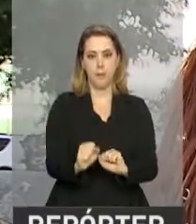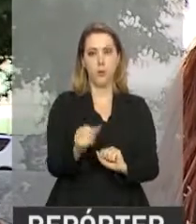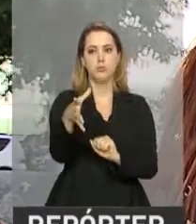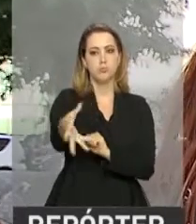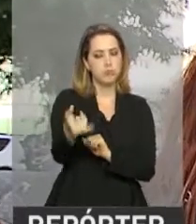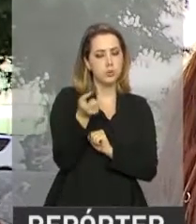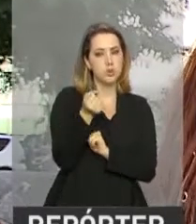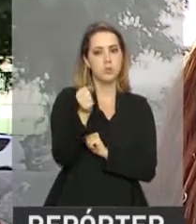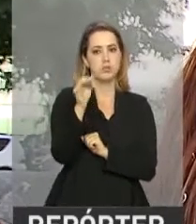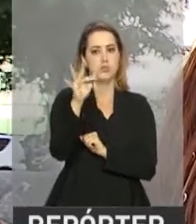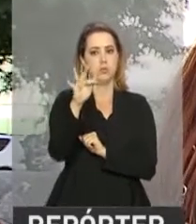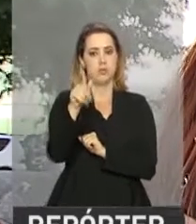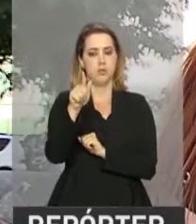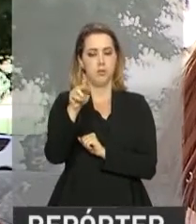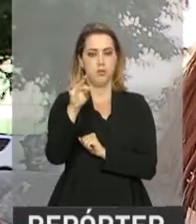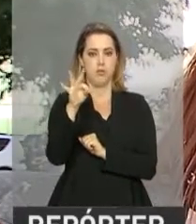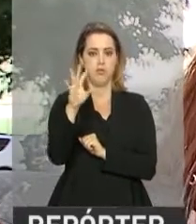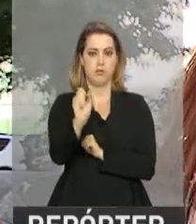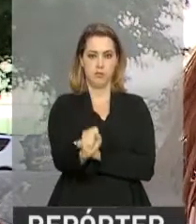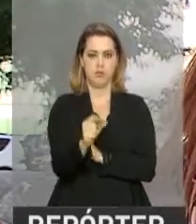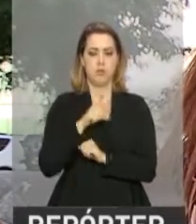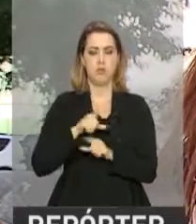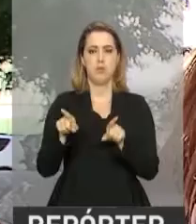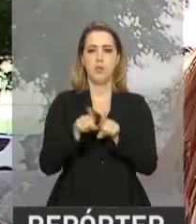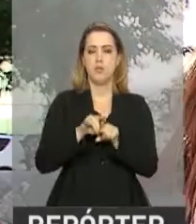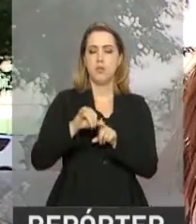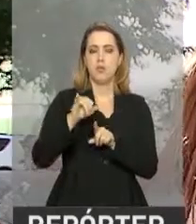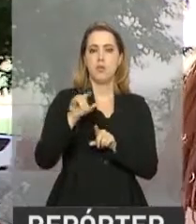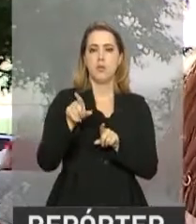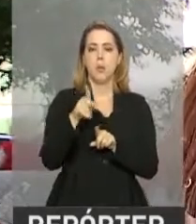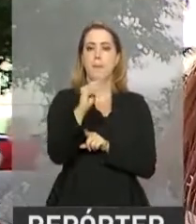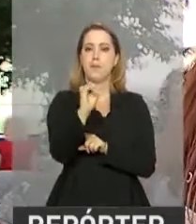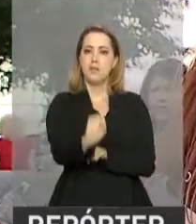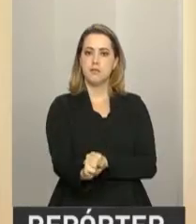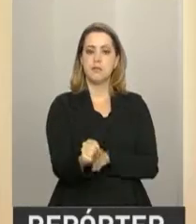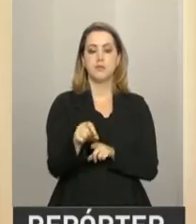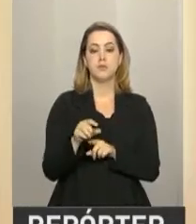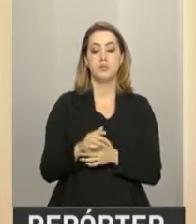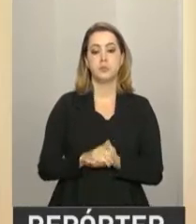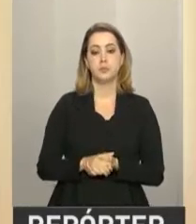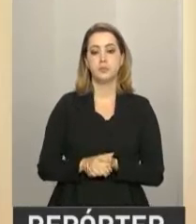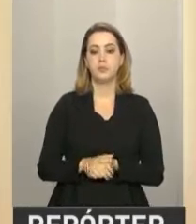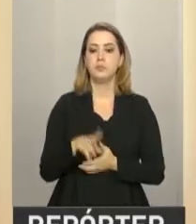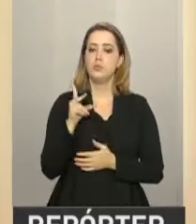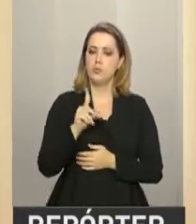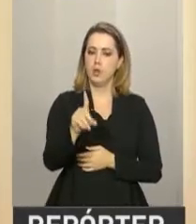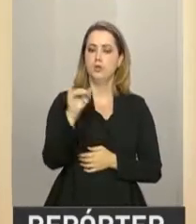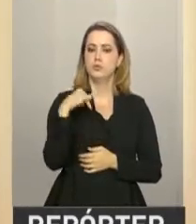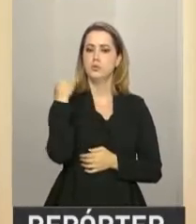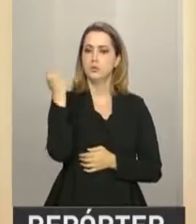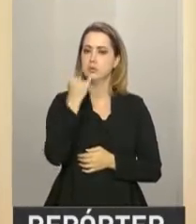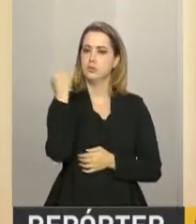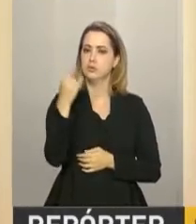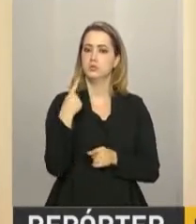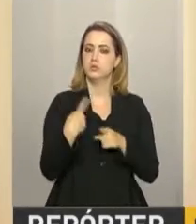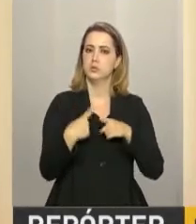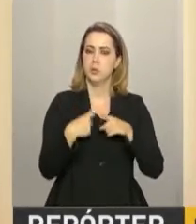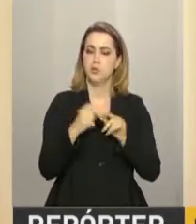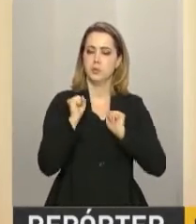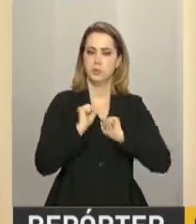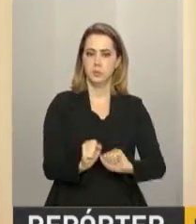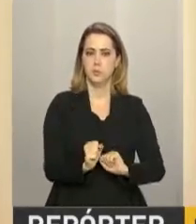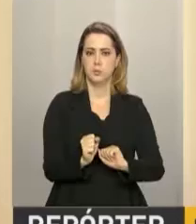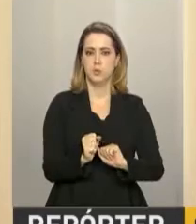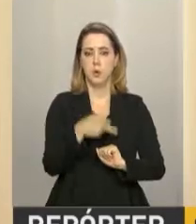fundo de garantia do tempo de serviço eo benefício do fisco a 0 um direito importante porque realmente permite